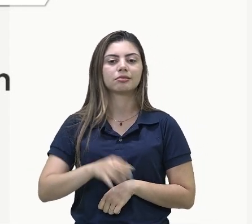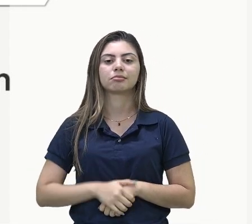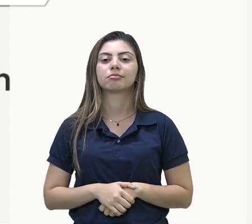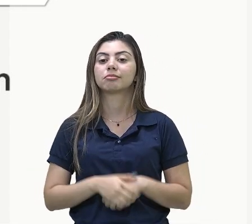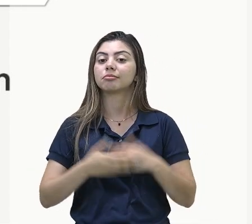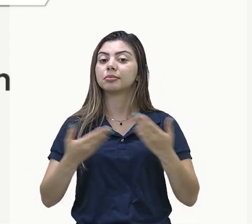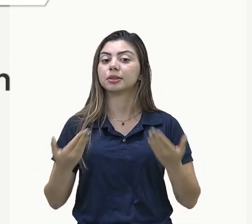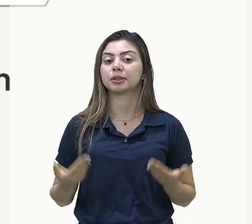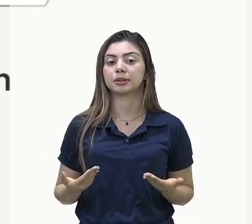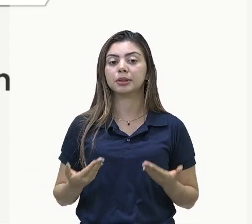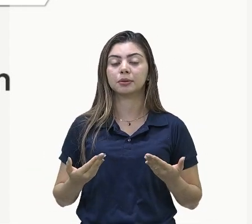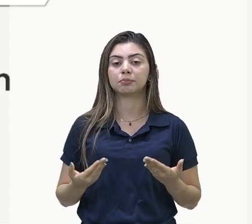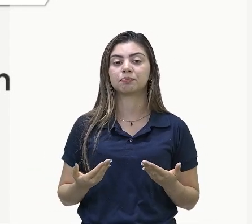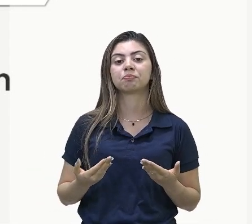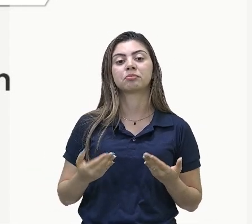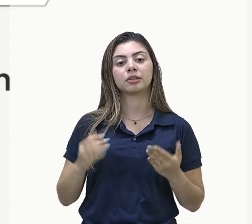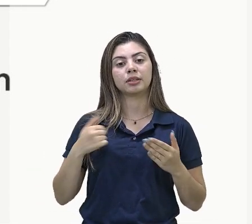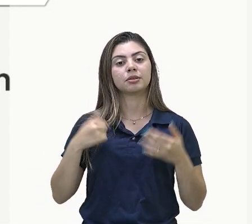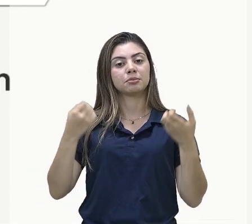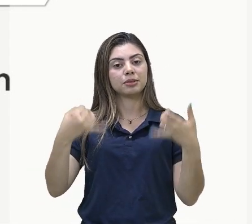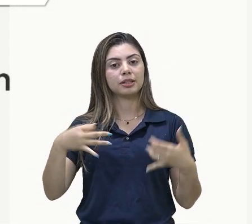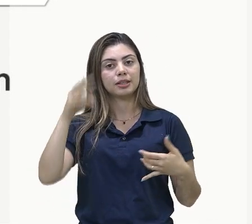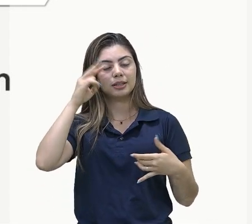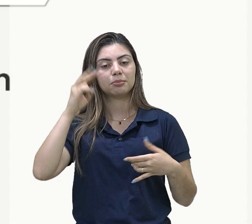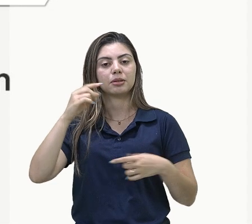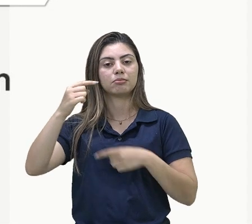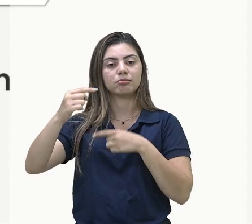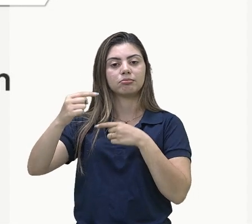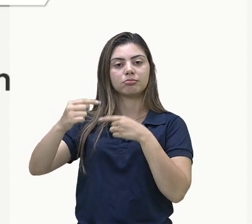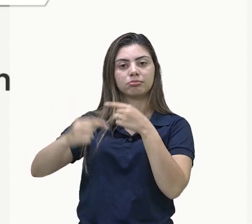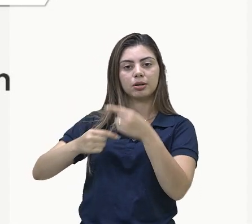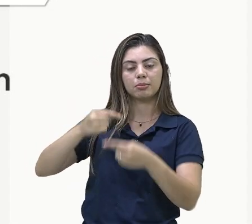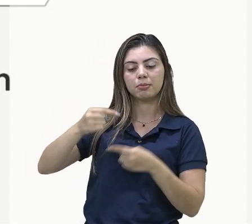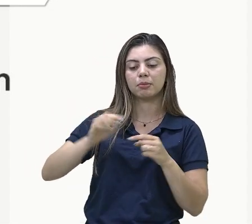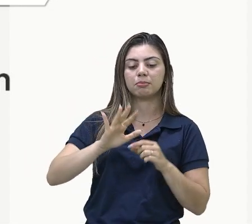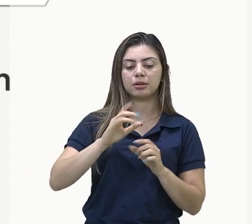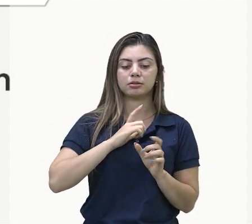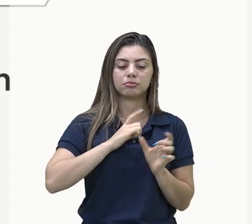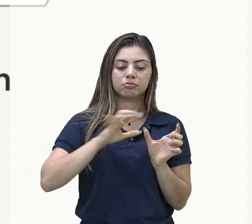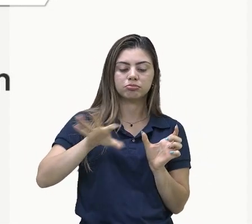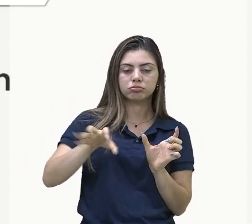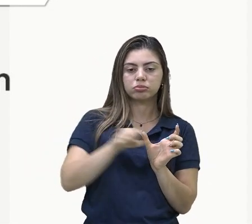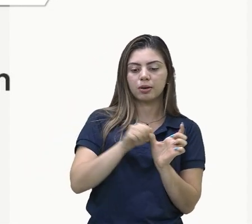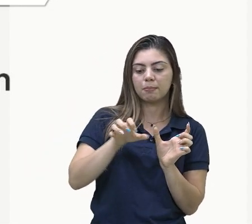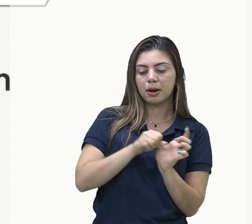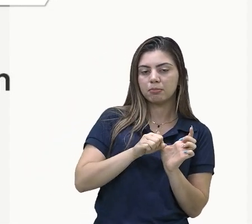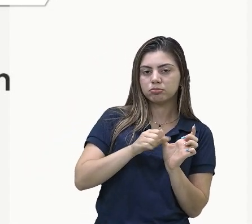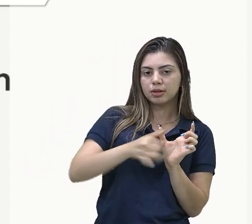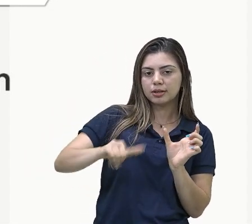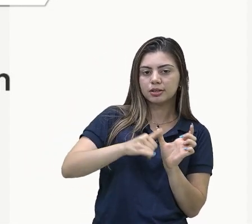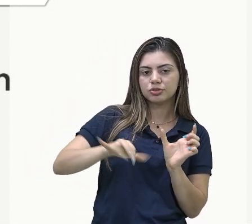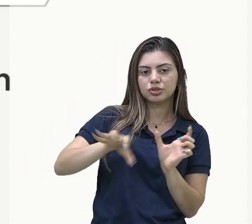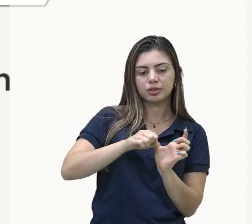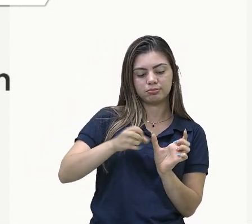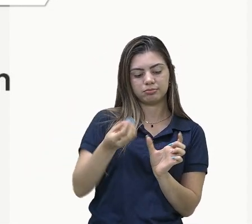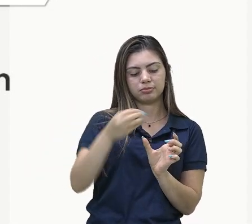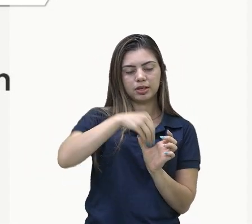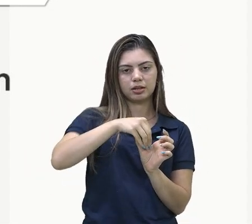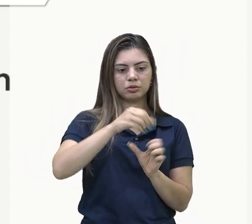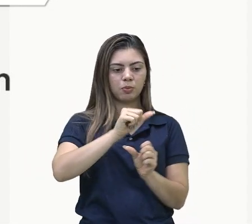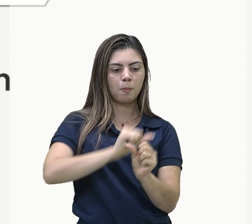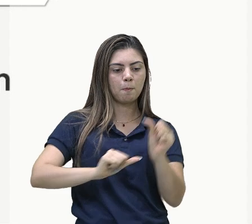os receptores transformam a energia elétrica em outras formas